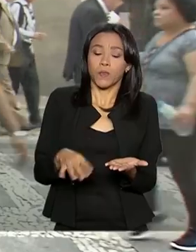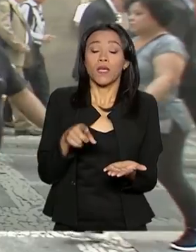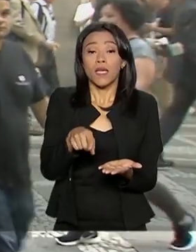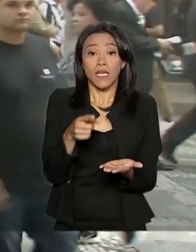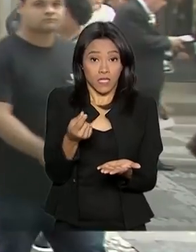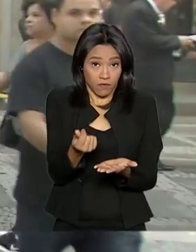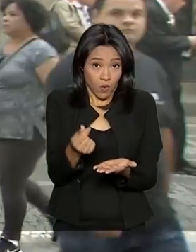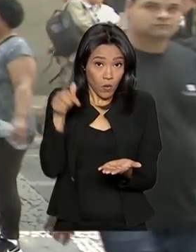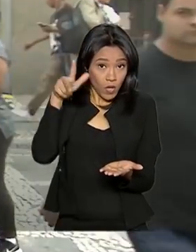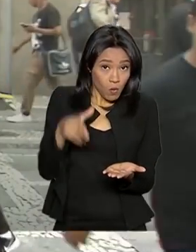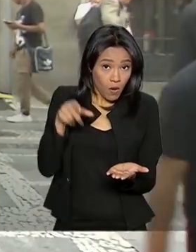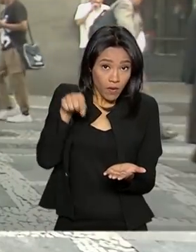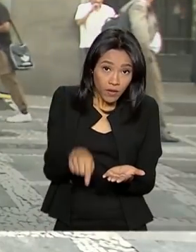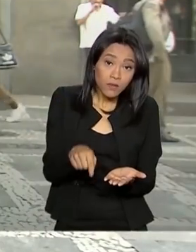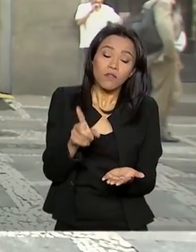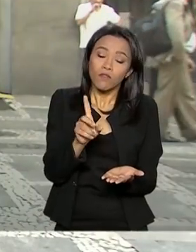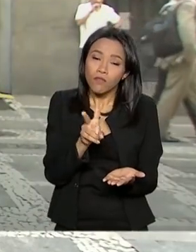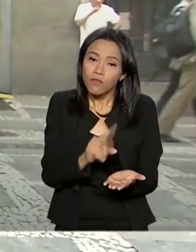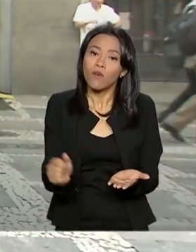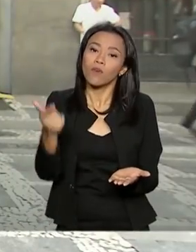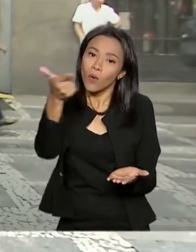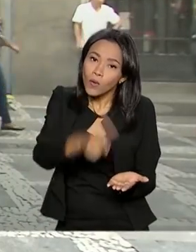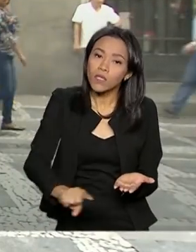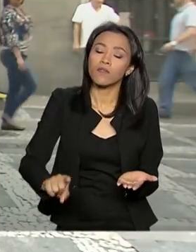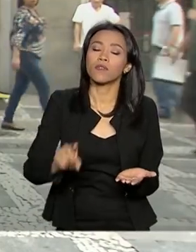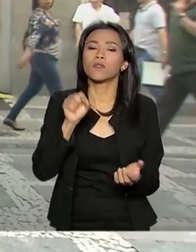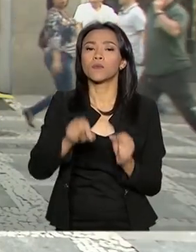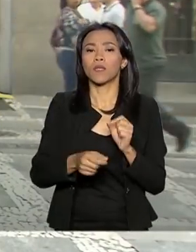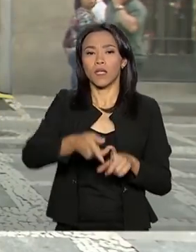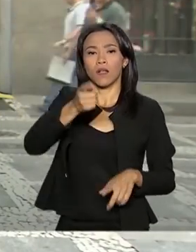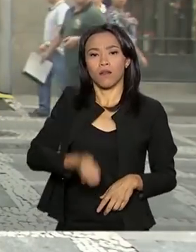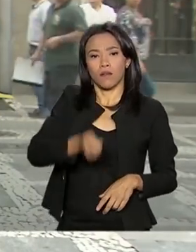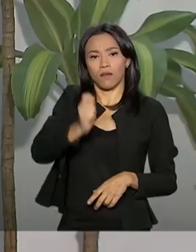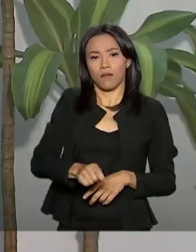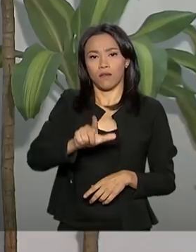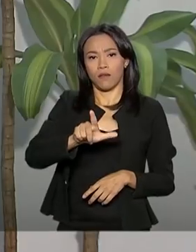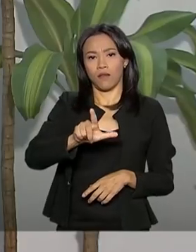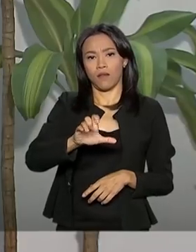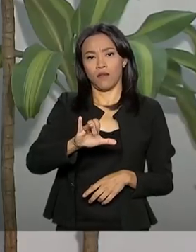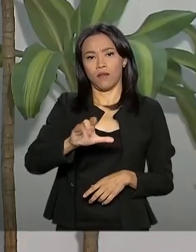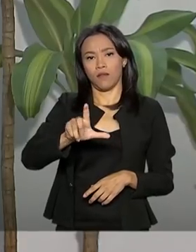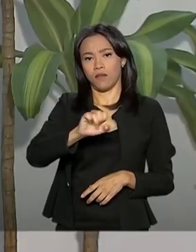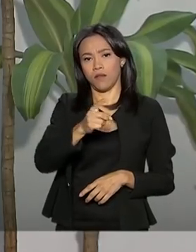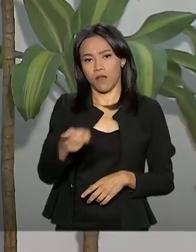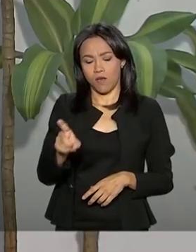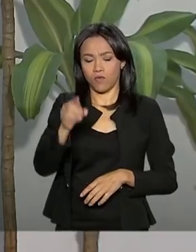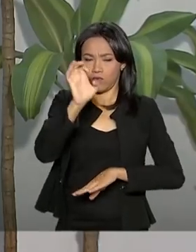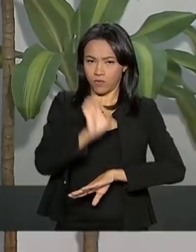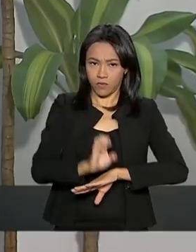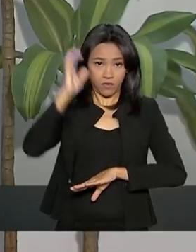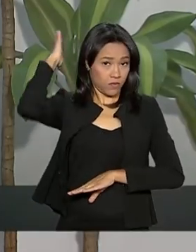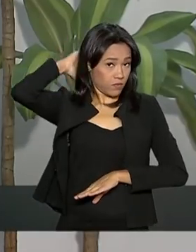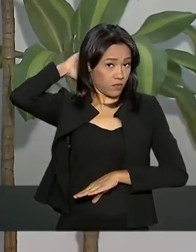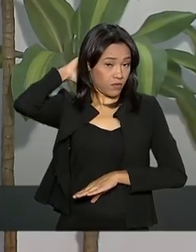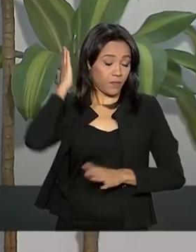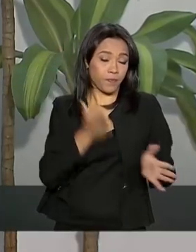valores altos como esse voltem a se repetir no leilão dos portos do Pará. A gente espera que continue